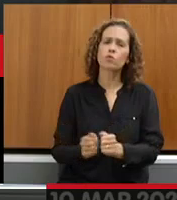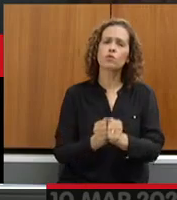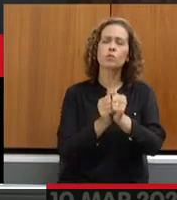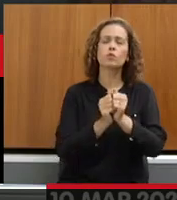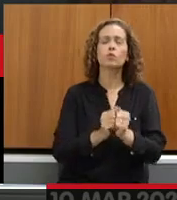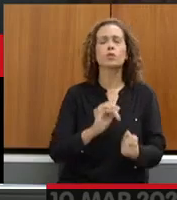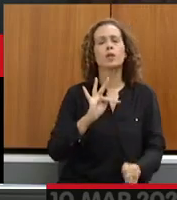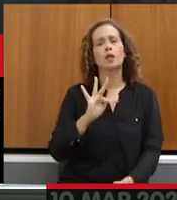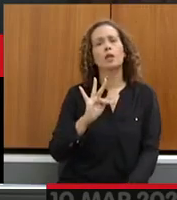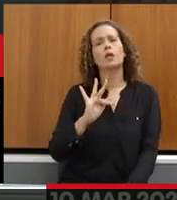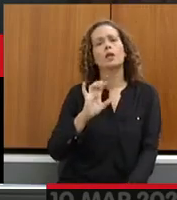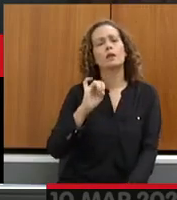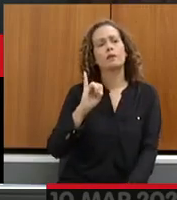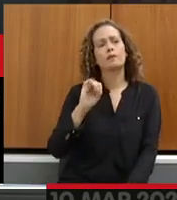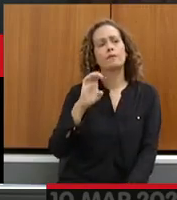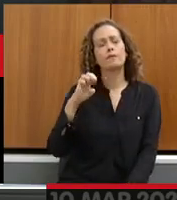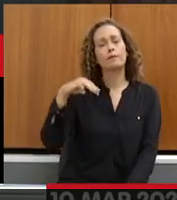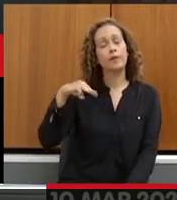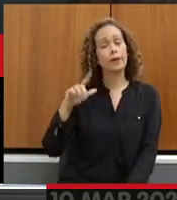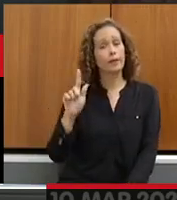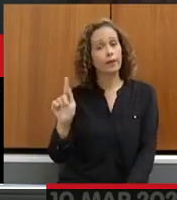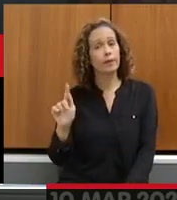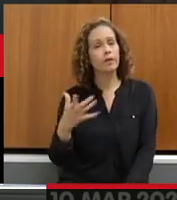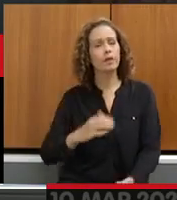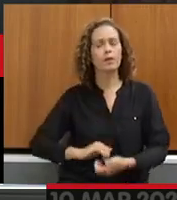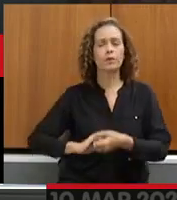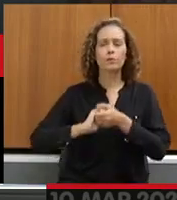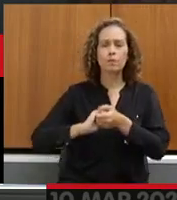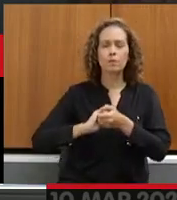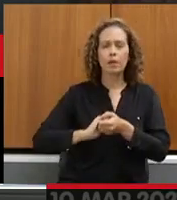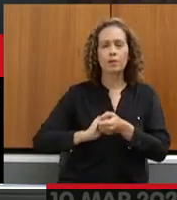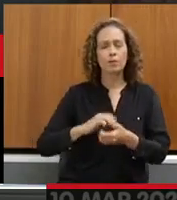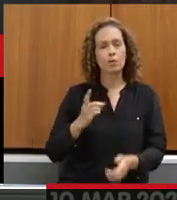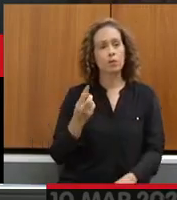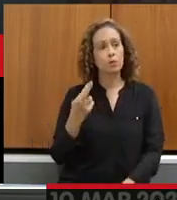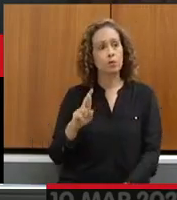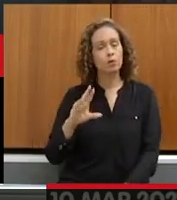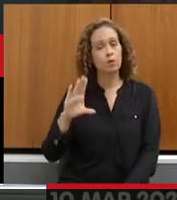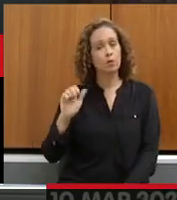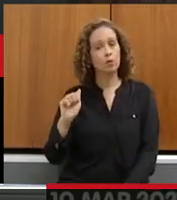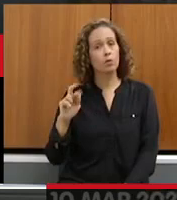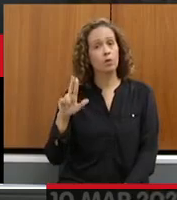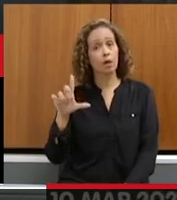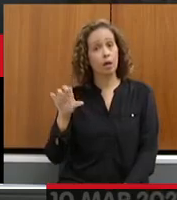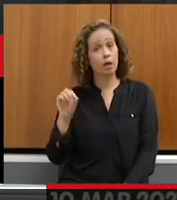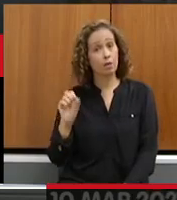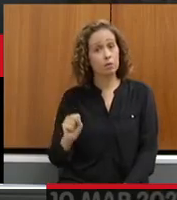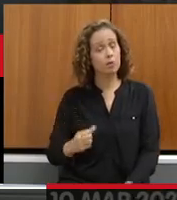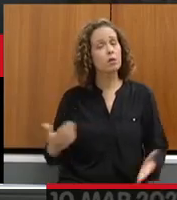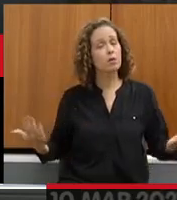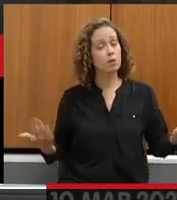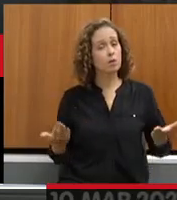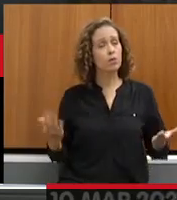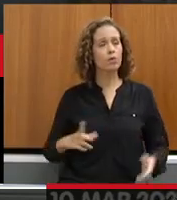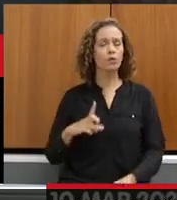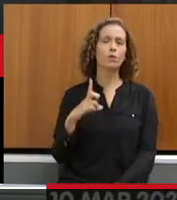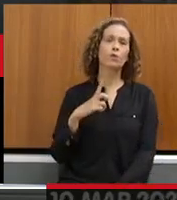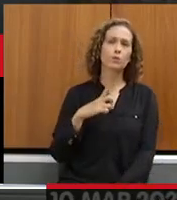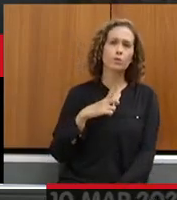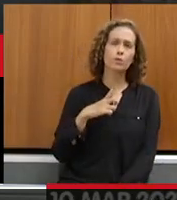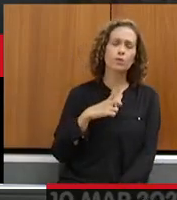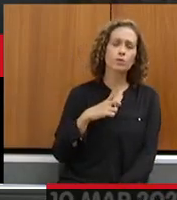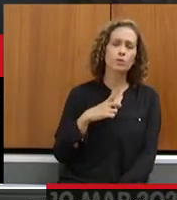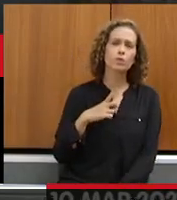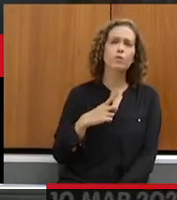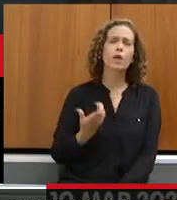fiemg onde o comprimento do pé Flávio Oskley E aí é que a empresa está quando e hoje tem muitos